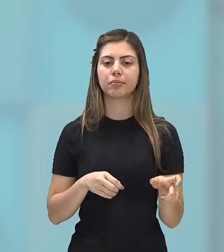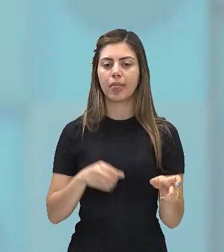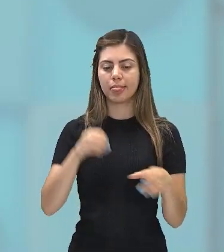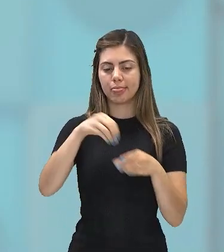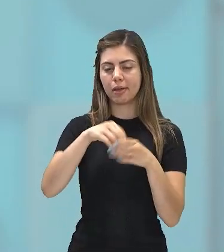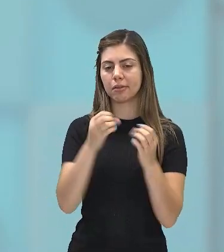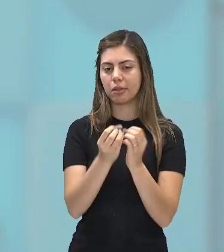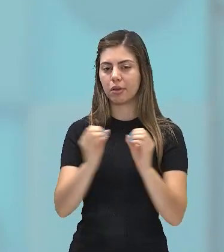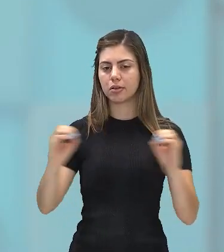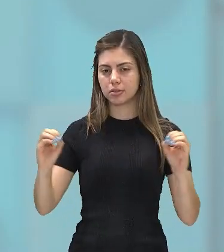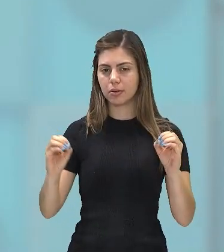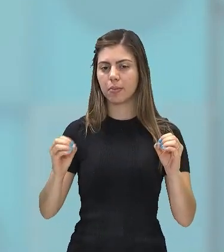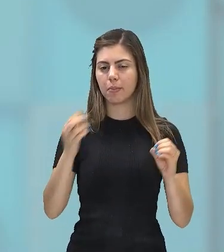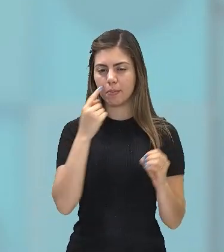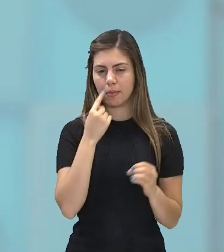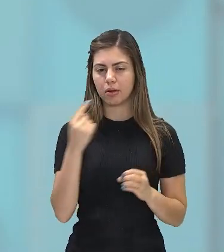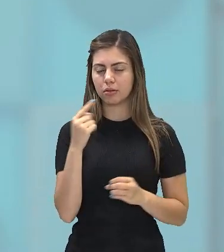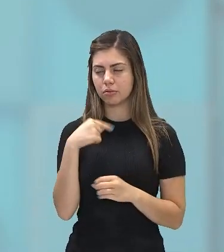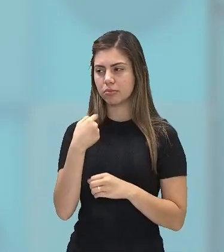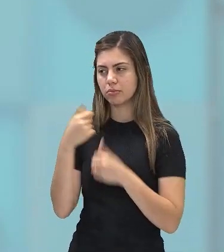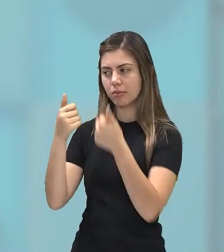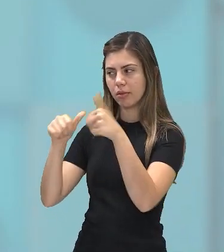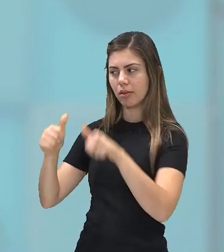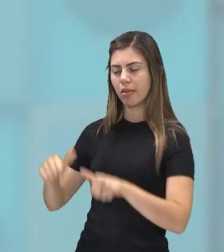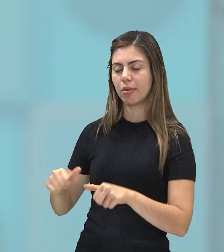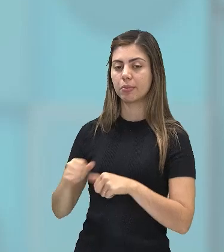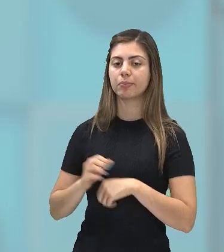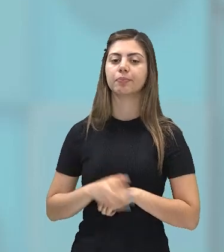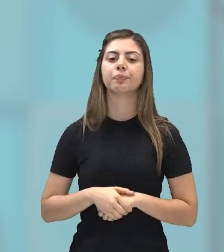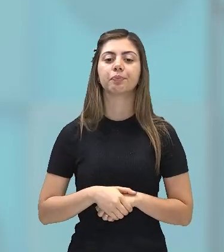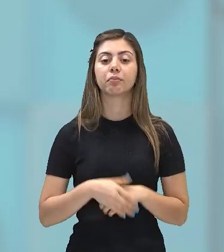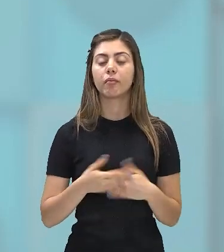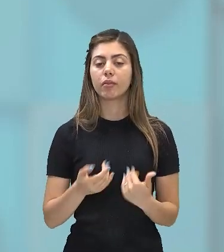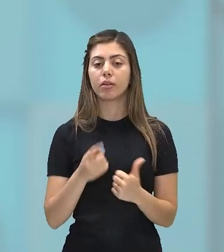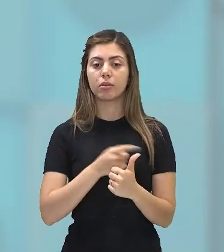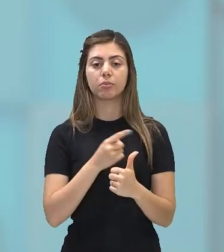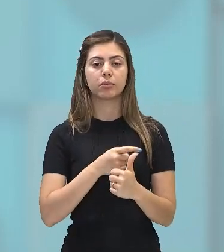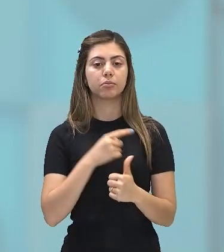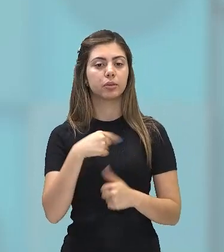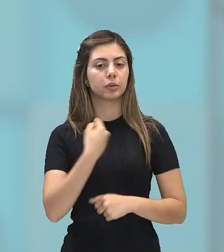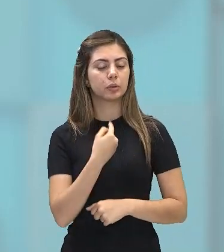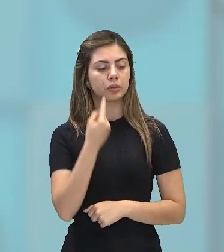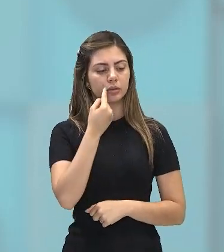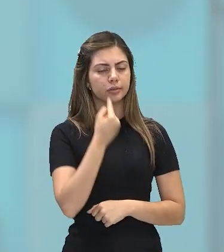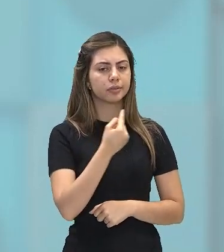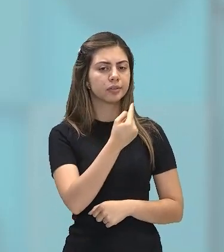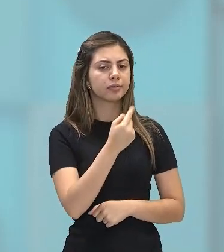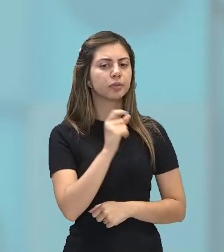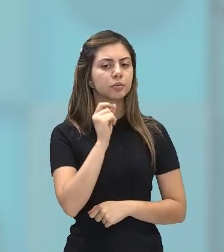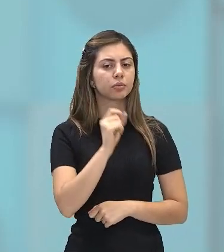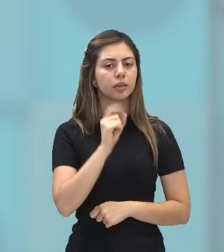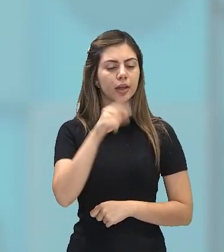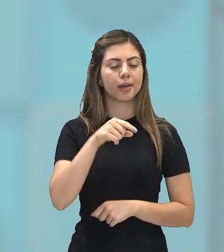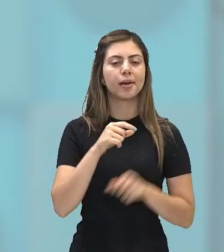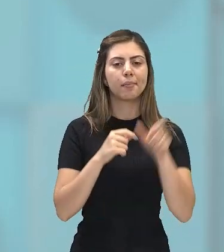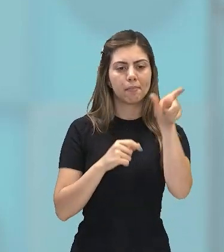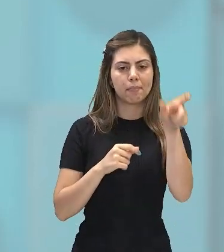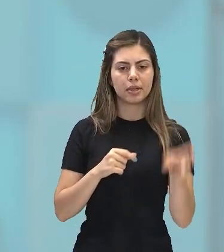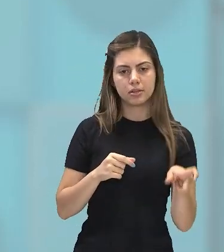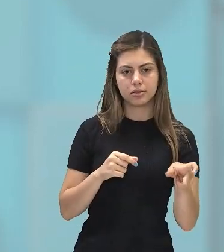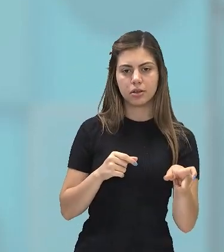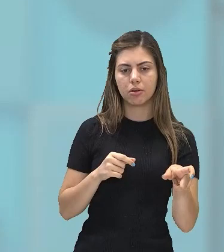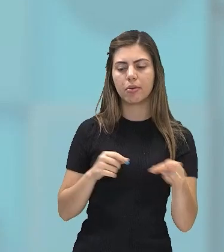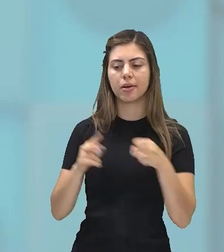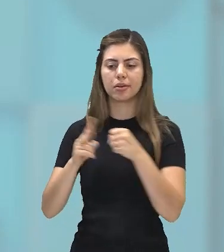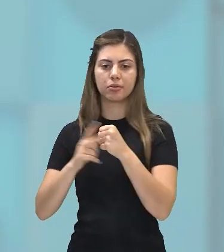nossas primeiras observações. Primeira coisa que nós precisamos entender é que falaremos sobre sujeito e predicado no